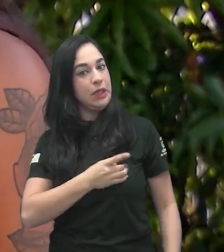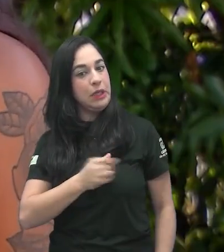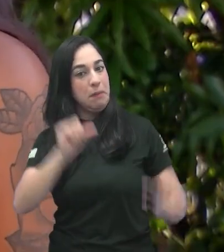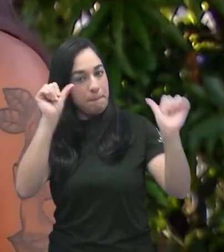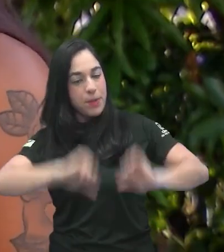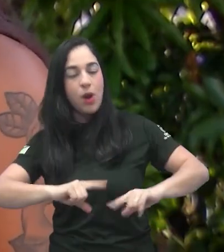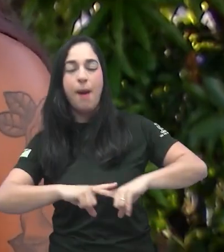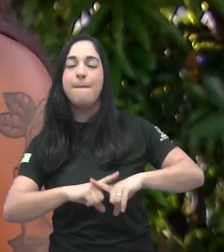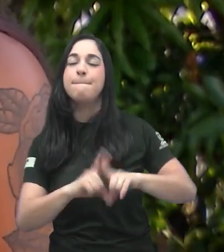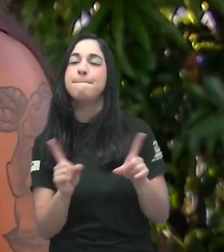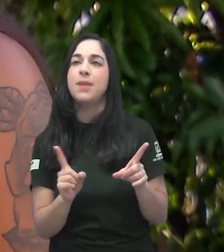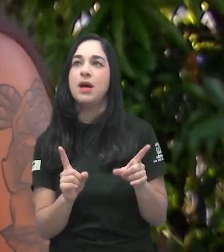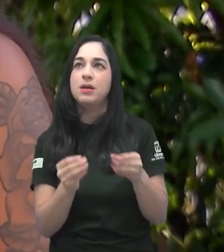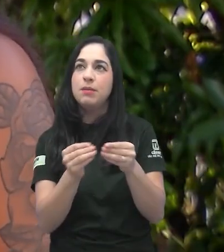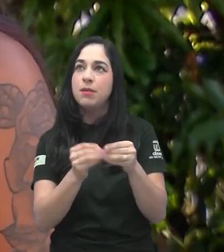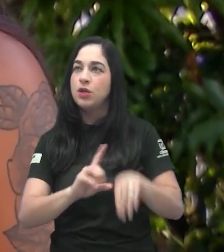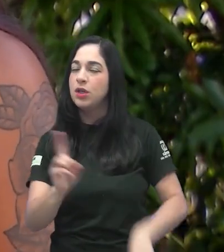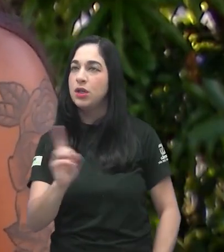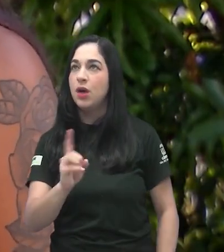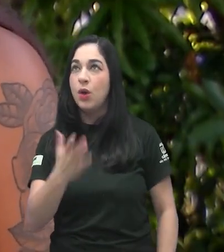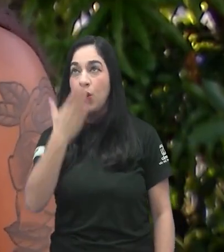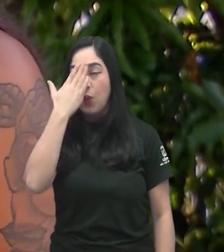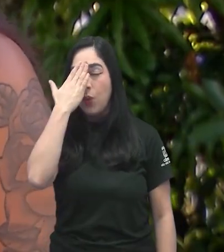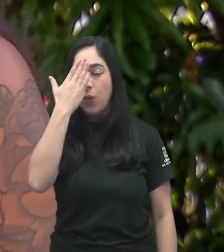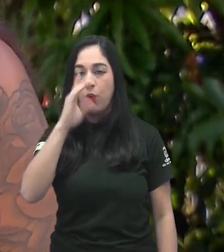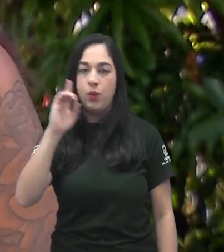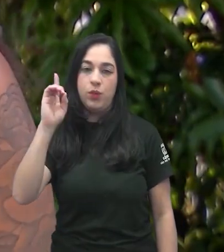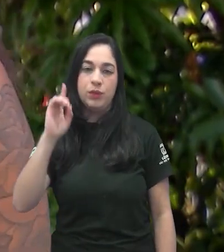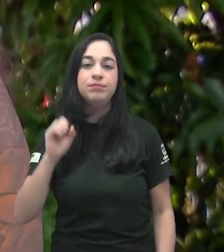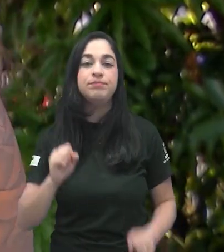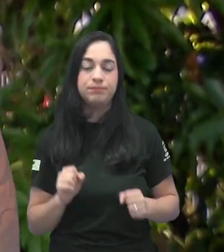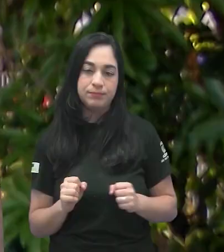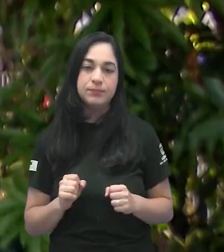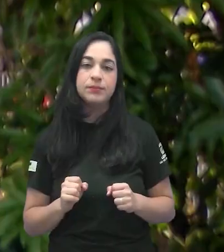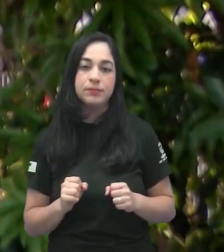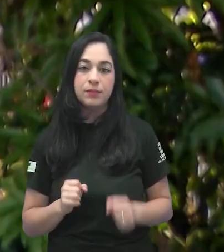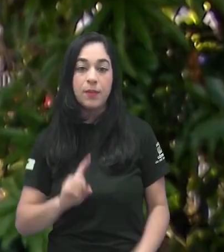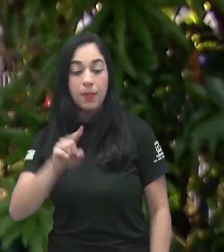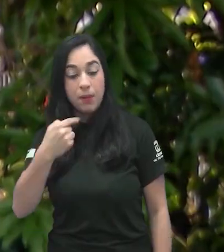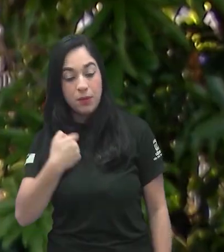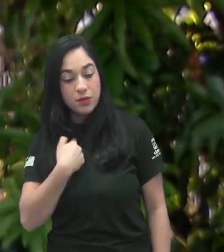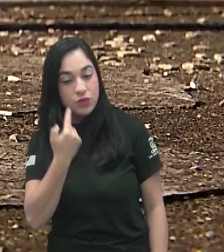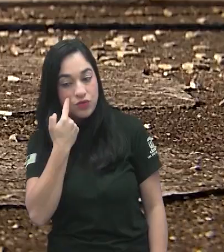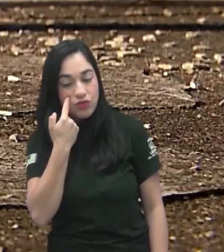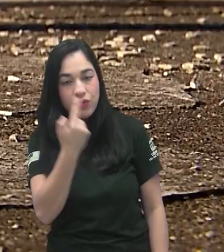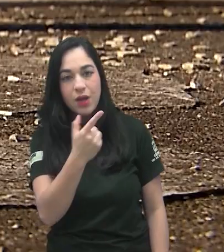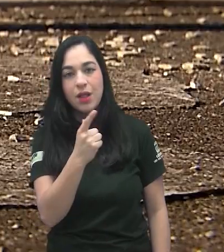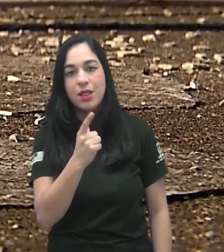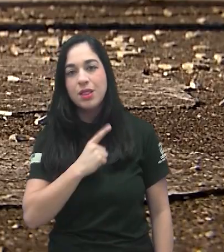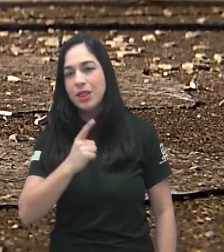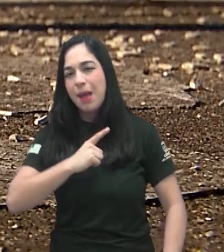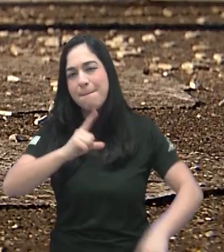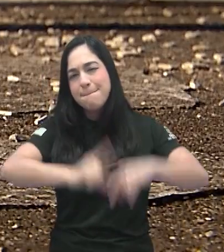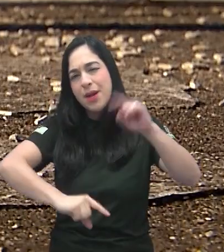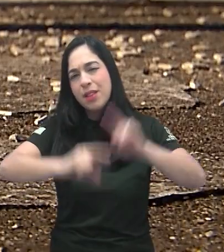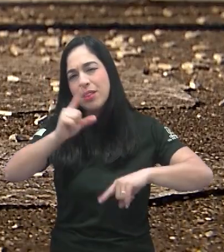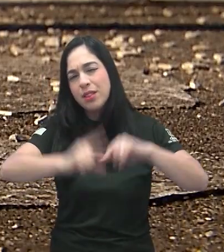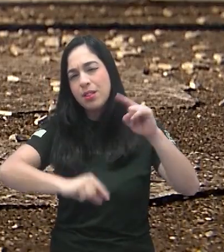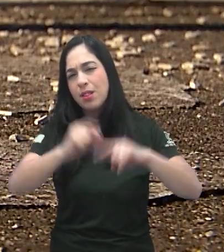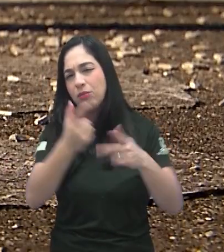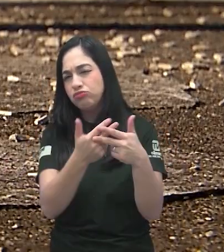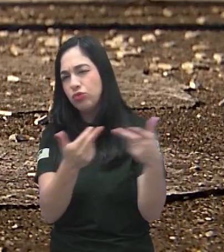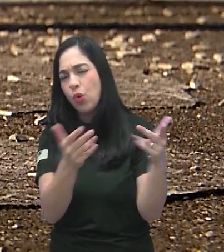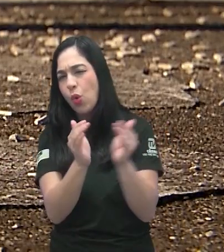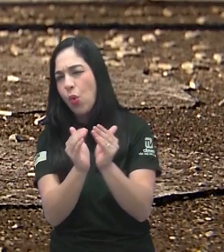fogo, então você já imagina o pior, né? Então, graças a Deus, não aconteceu nada demais, assim, né? Não afetou ninguém. Dias depois, vestígios